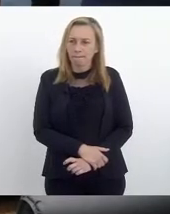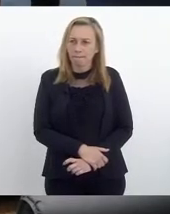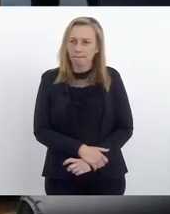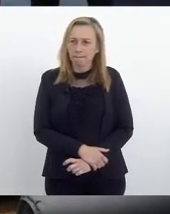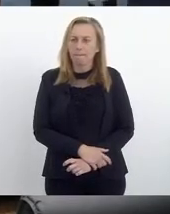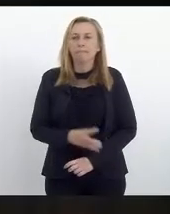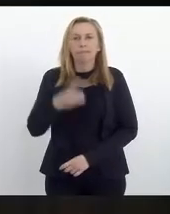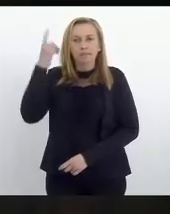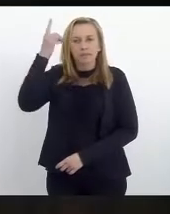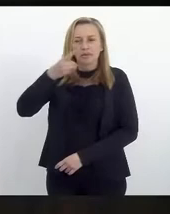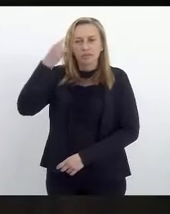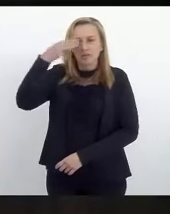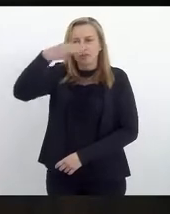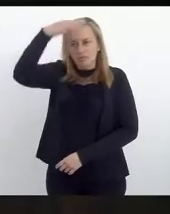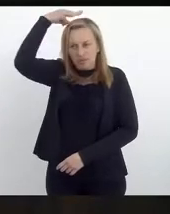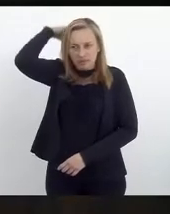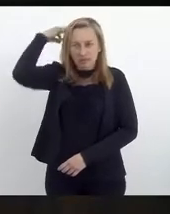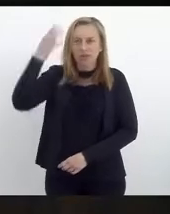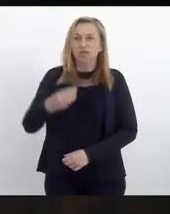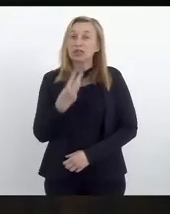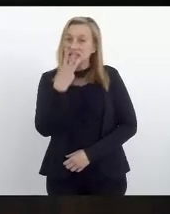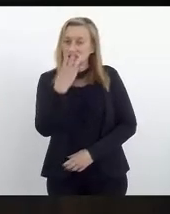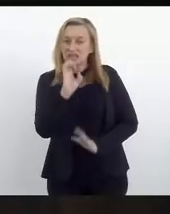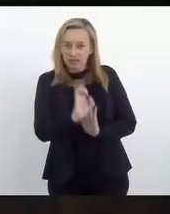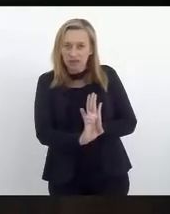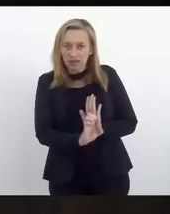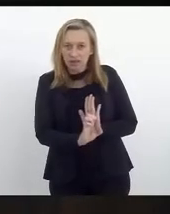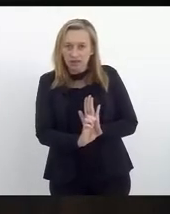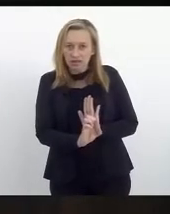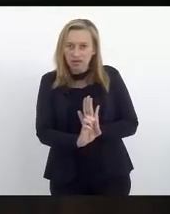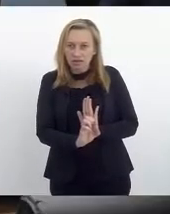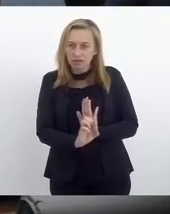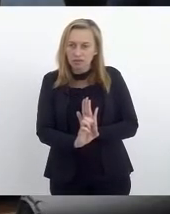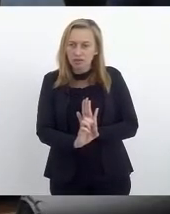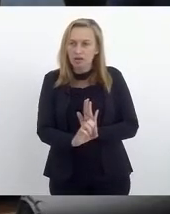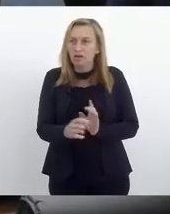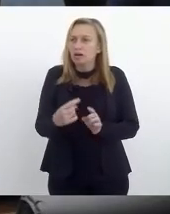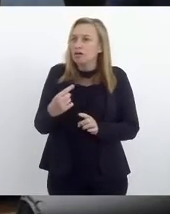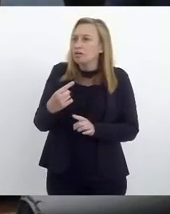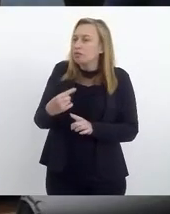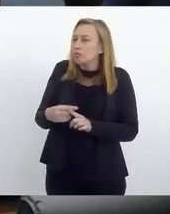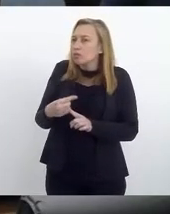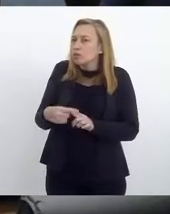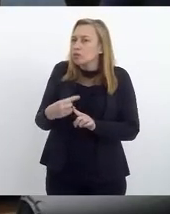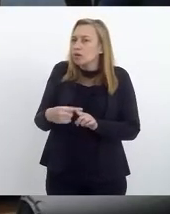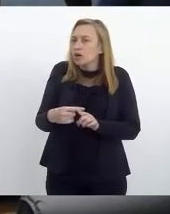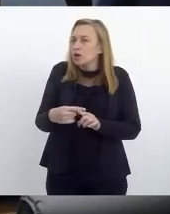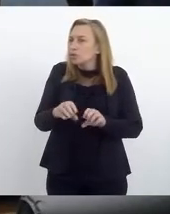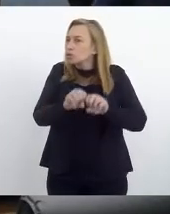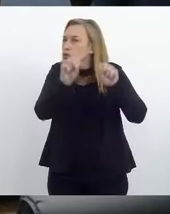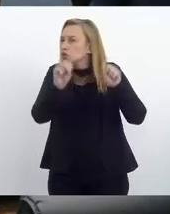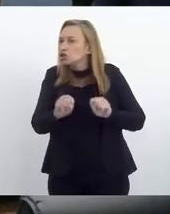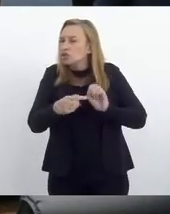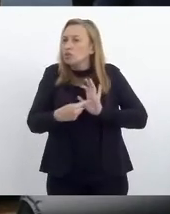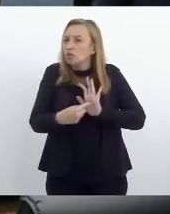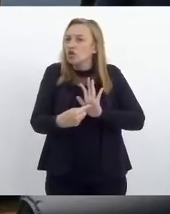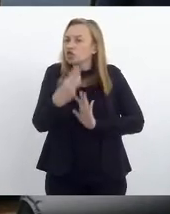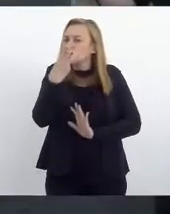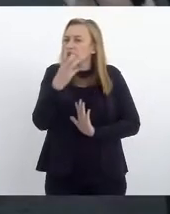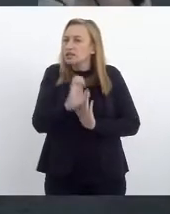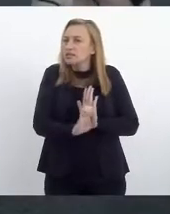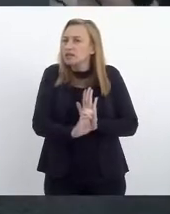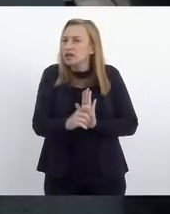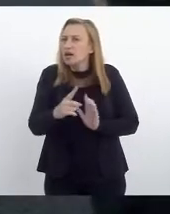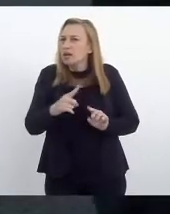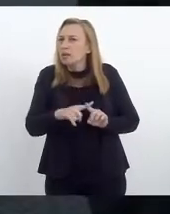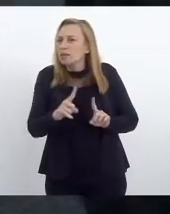Deputado Márcio Pacheco, são 3 emendas? É porque no sistema consta apenas 3, mas